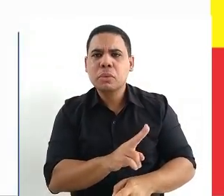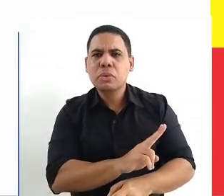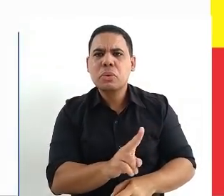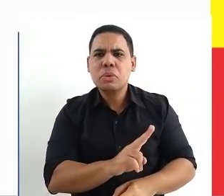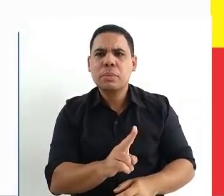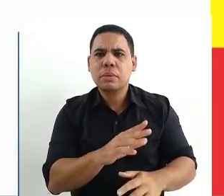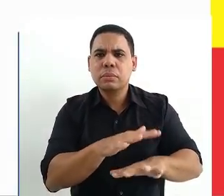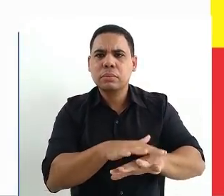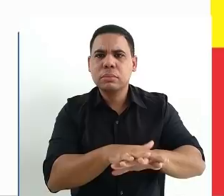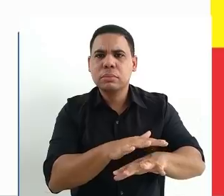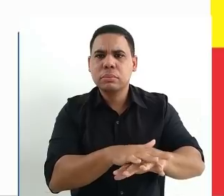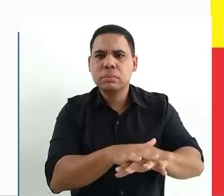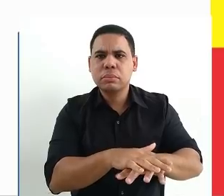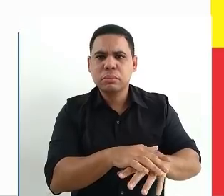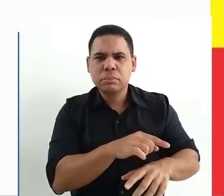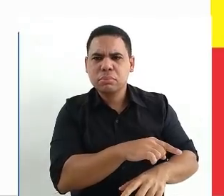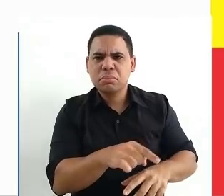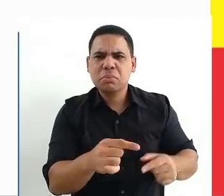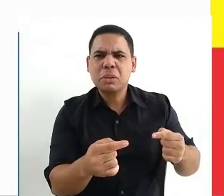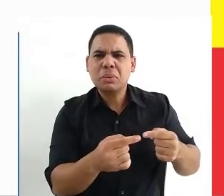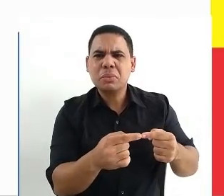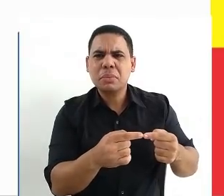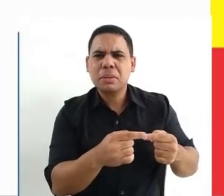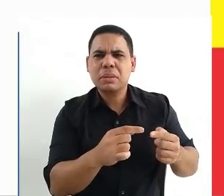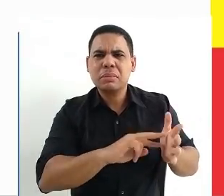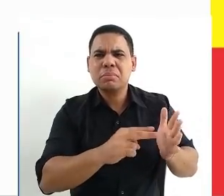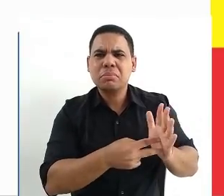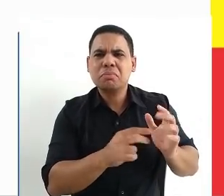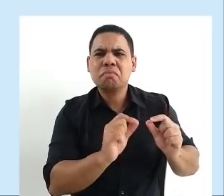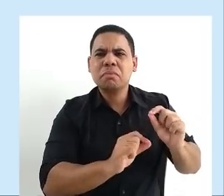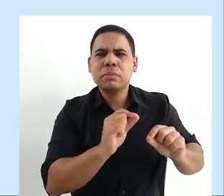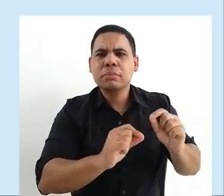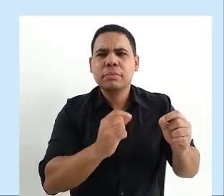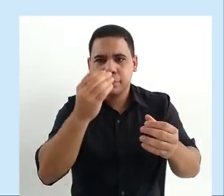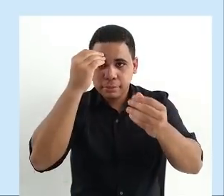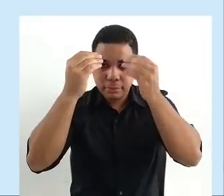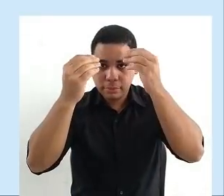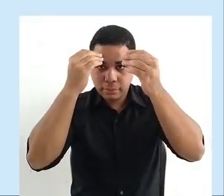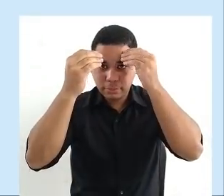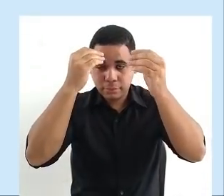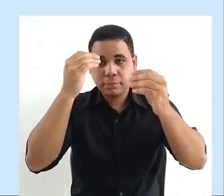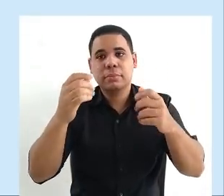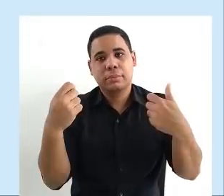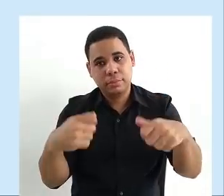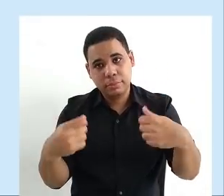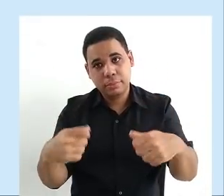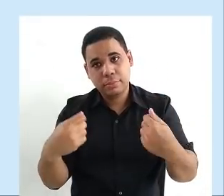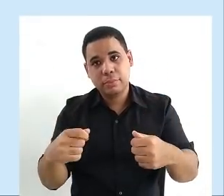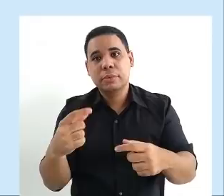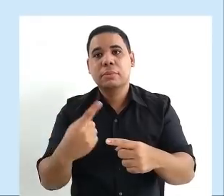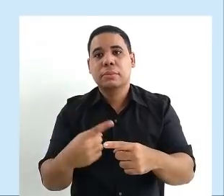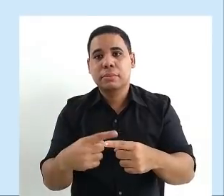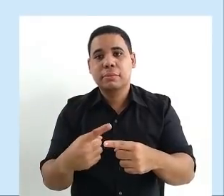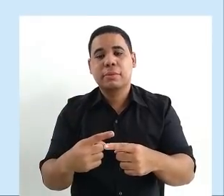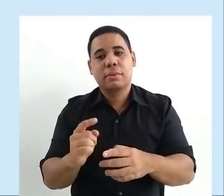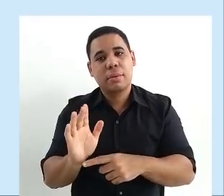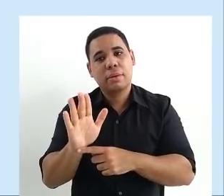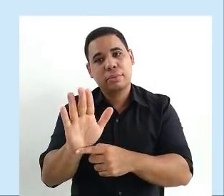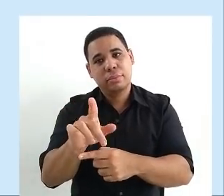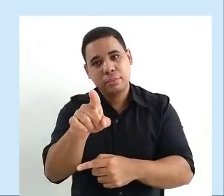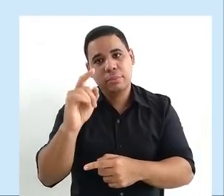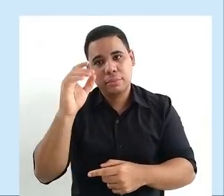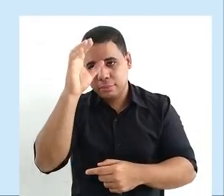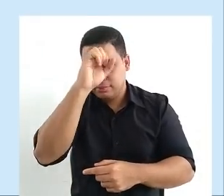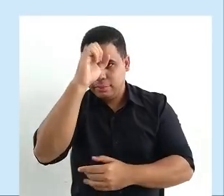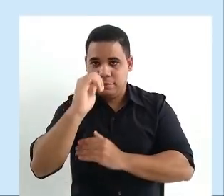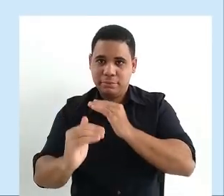vai associando a ideia do que aquele nome representa e etc. E vai memorizando esse nome, porque ele vai ser útil no processo de